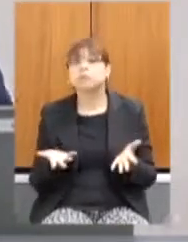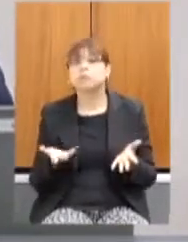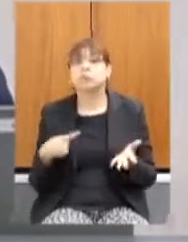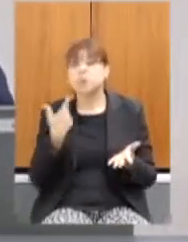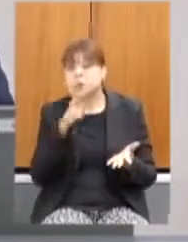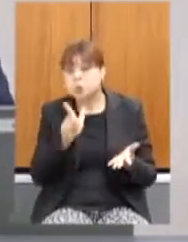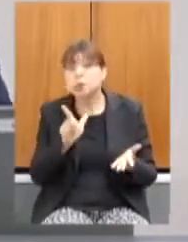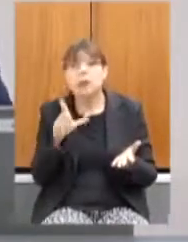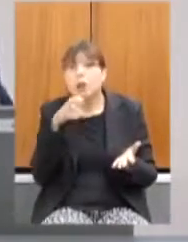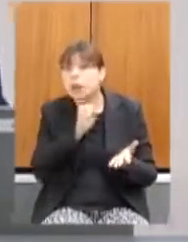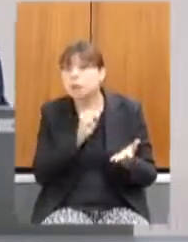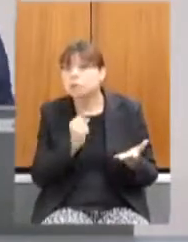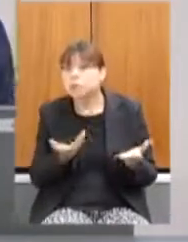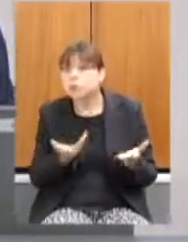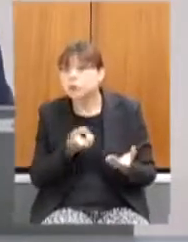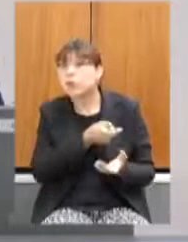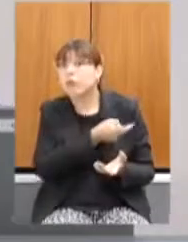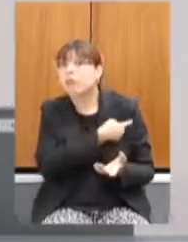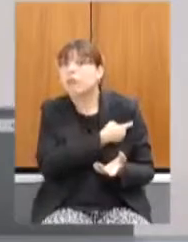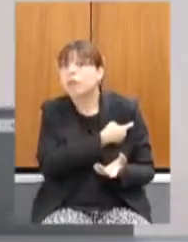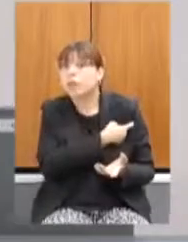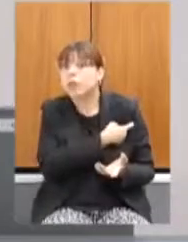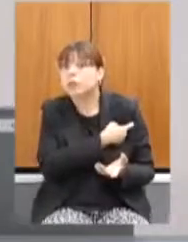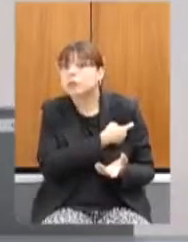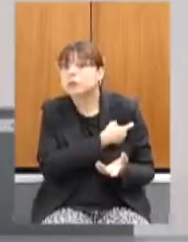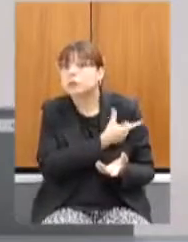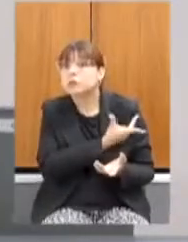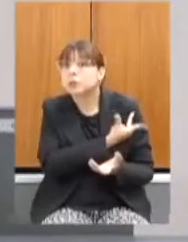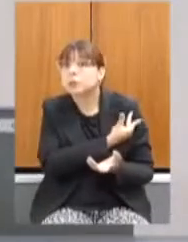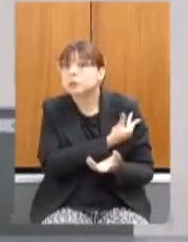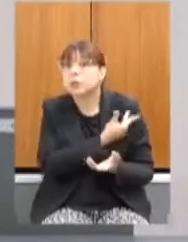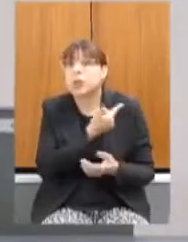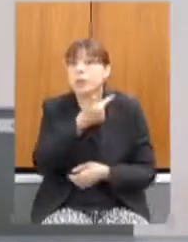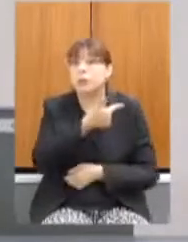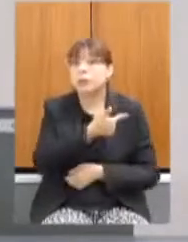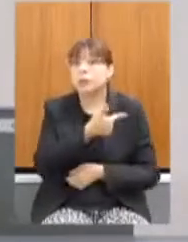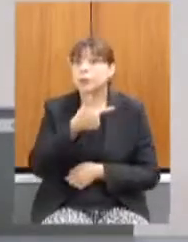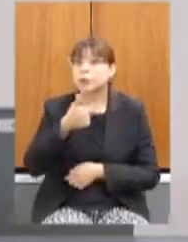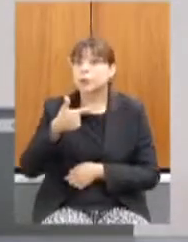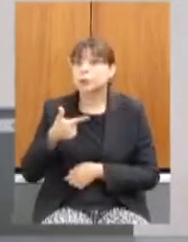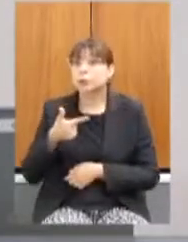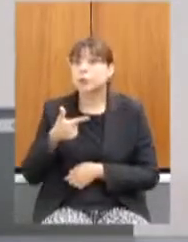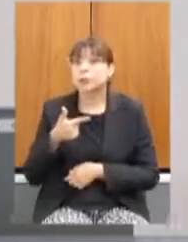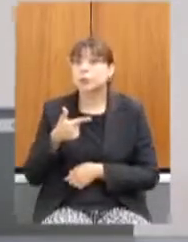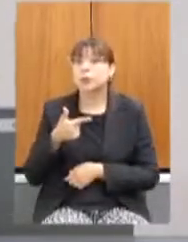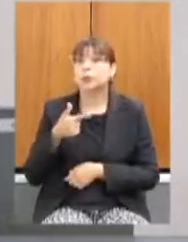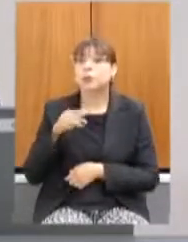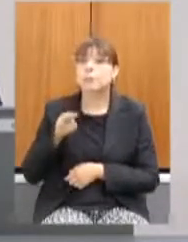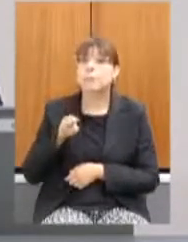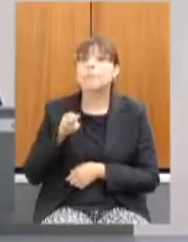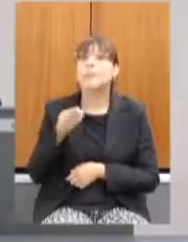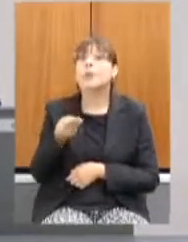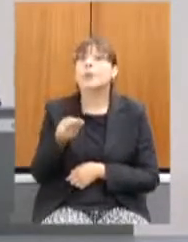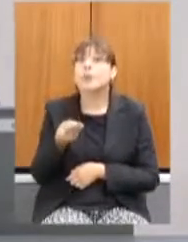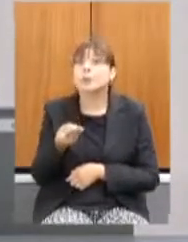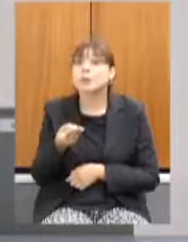mais rapidamente possível uma vacina disponibilizada para os 22 milhões de brasileiros é